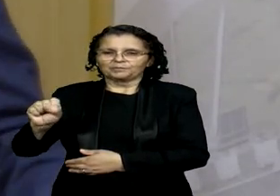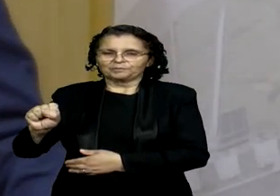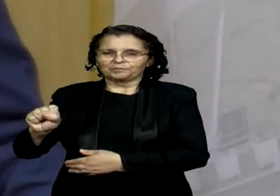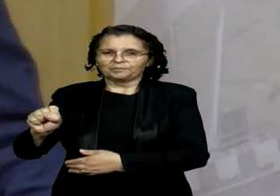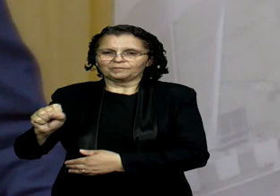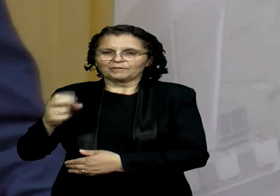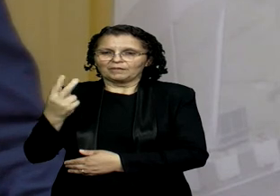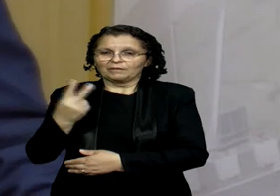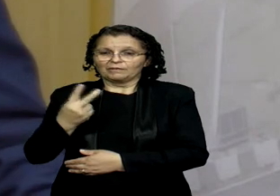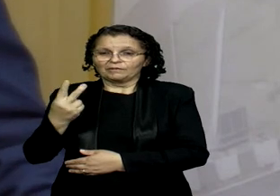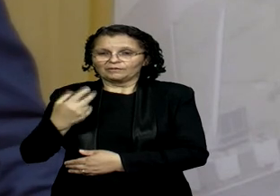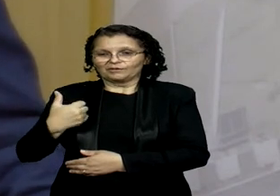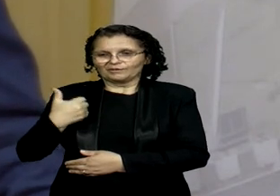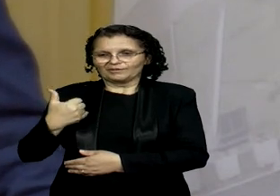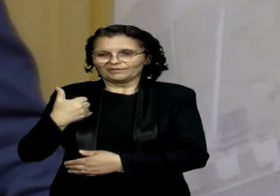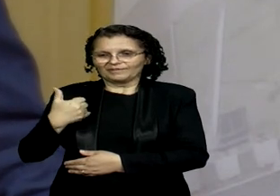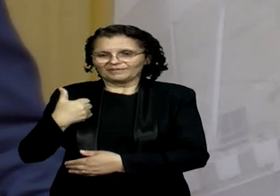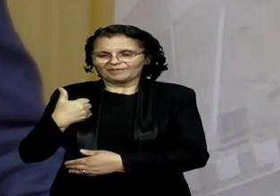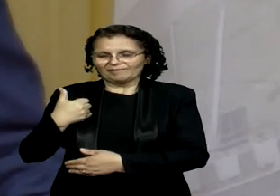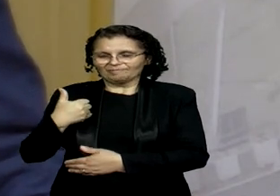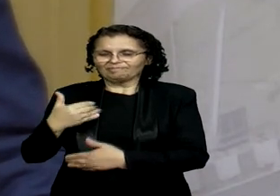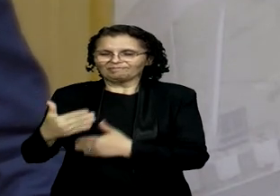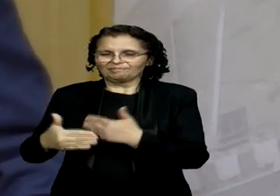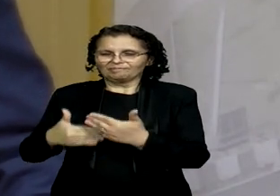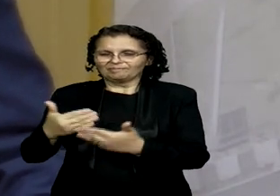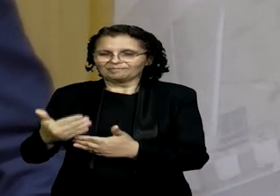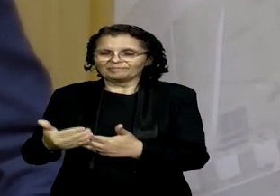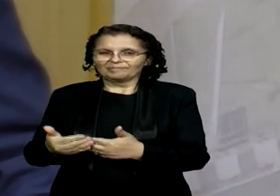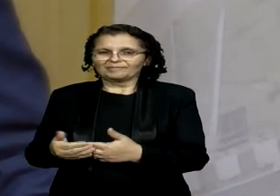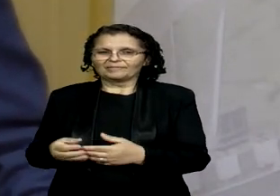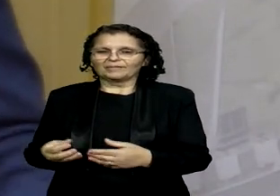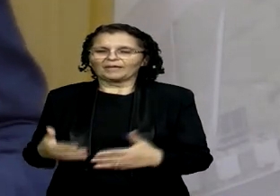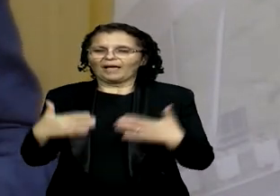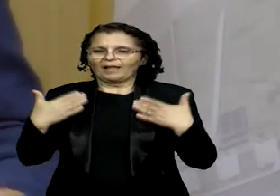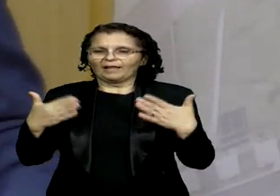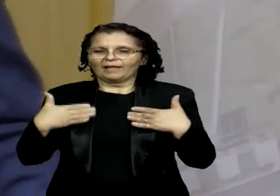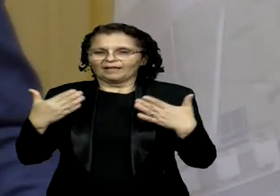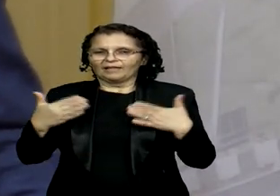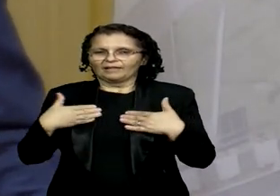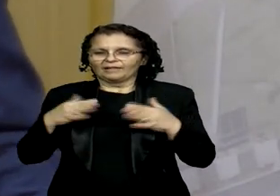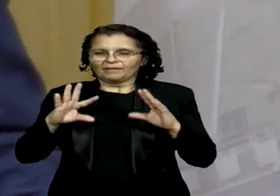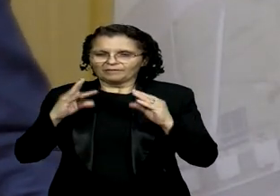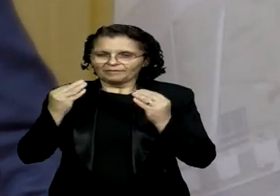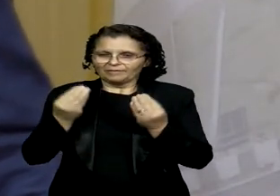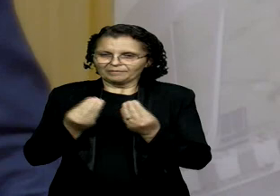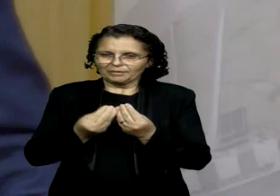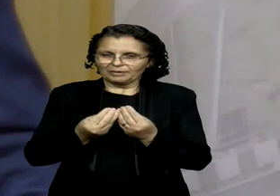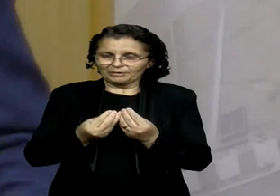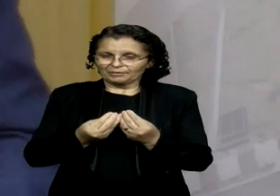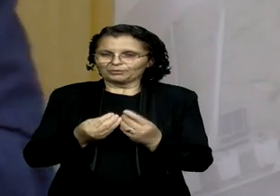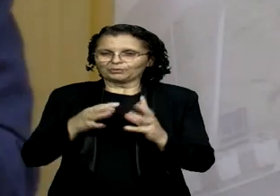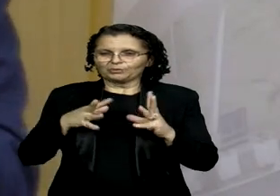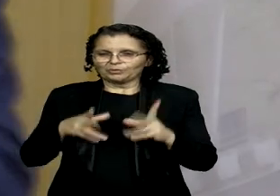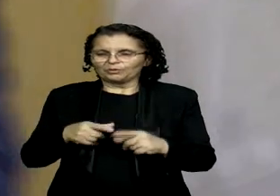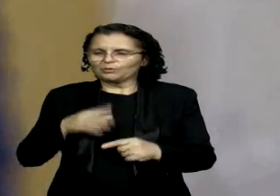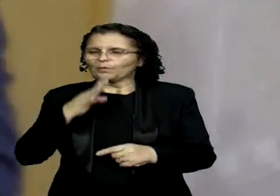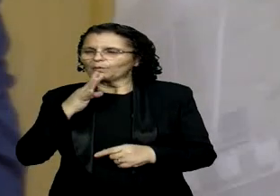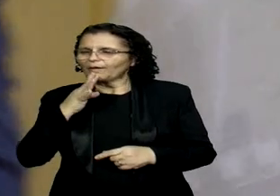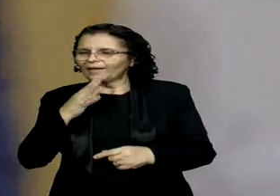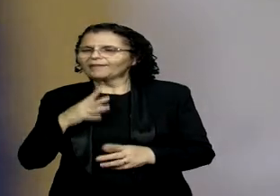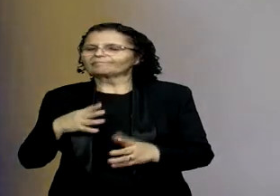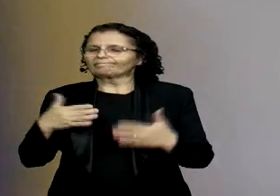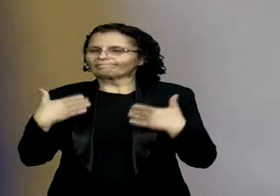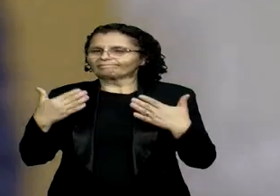os seus 22 anos, as suas 22 primaveras, tem dado muita alegria aos pais, muita alegria a quem o